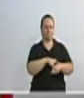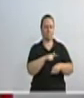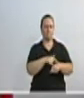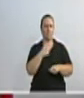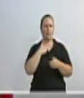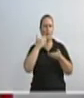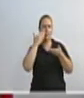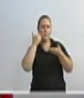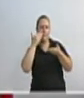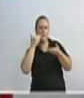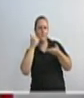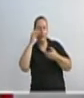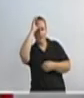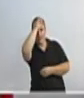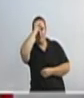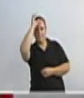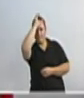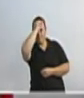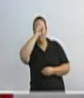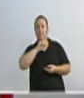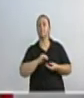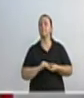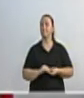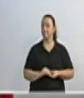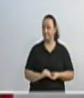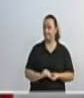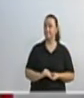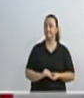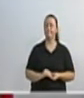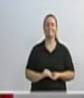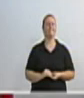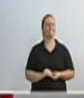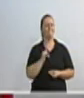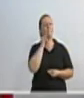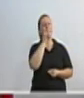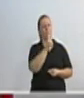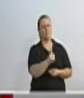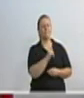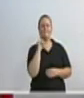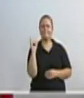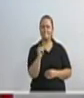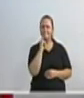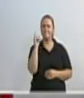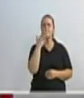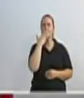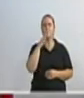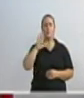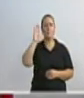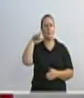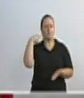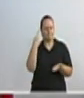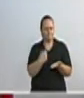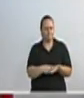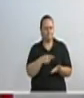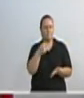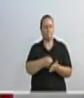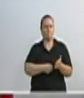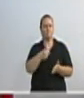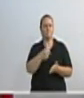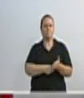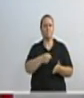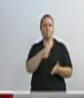aprendizado. E dizer, vereador Caminha, que é tão importante essa sua promessa cumprida de continuar lutando pelos direitos